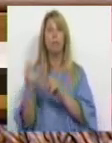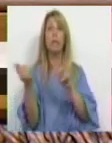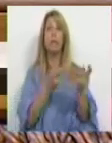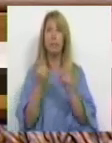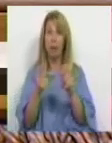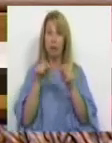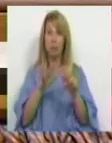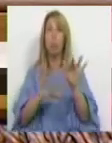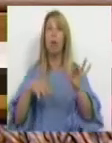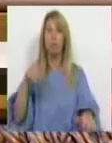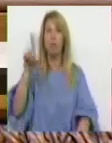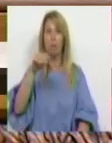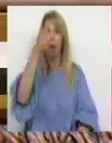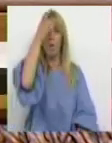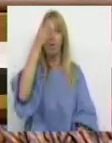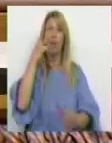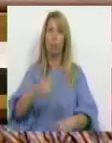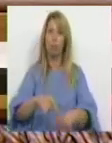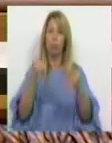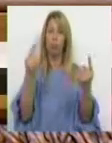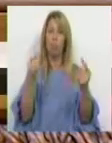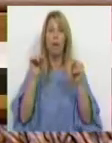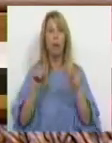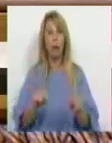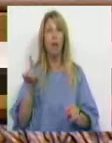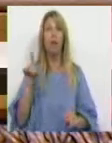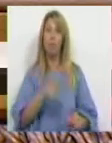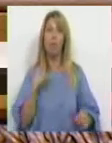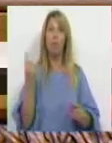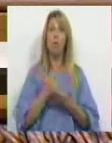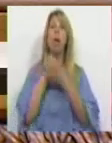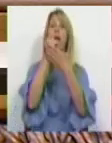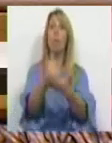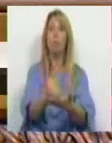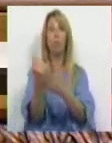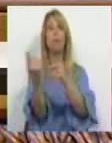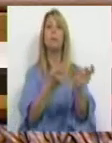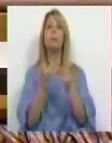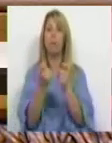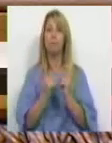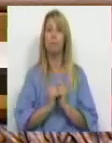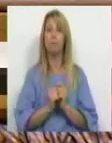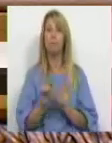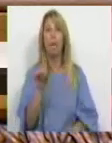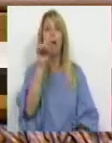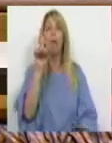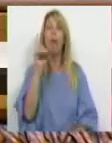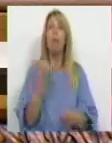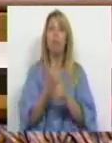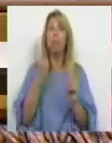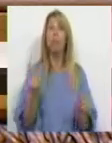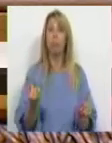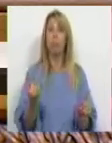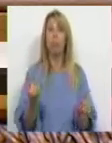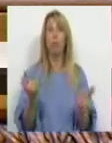pública. Este é também o nosso contributo para esse debate, a que estão sujeitas todas